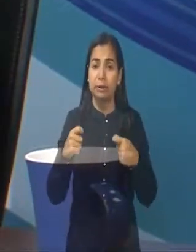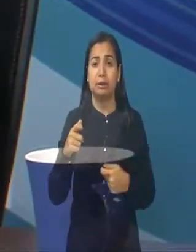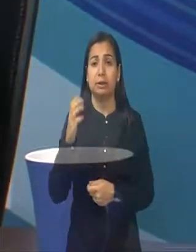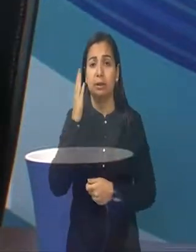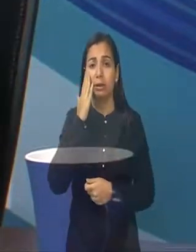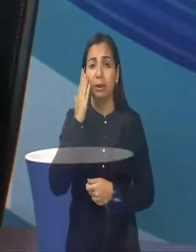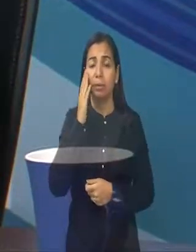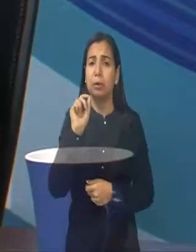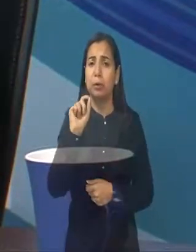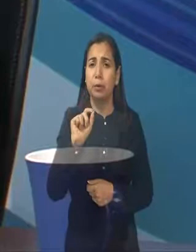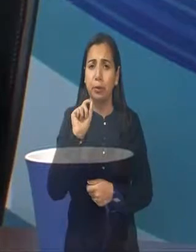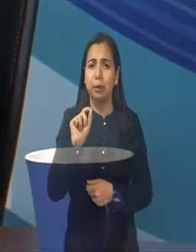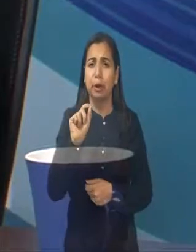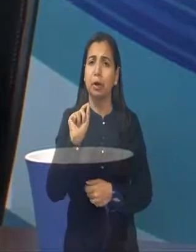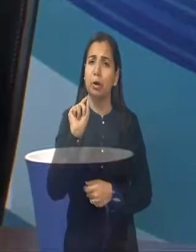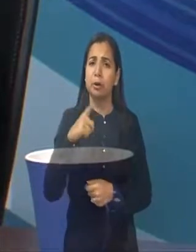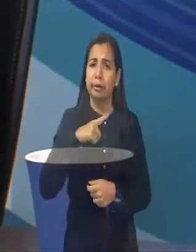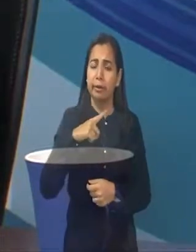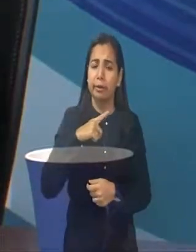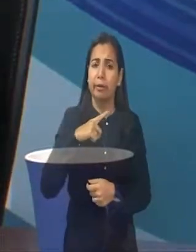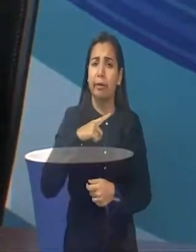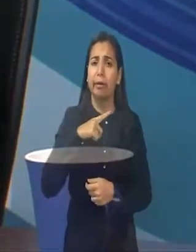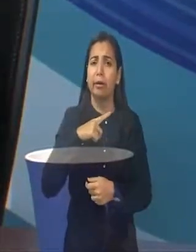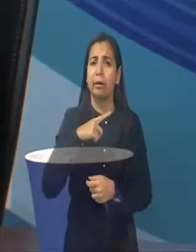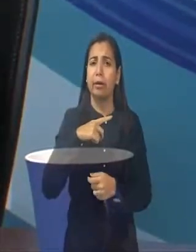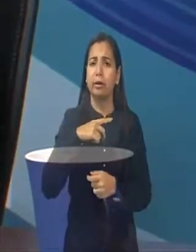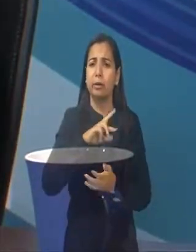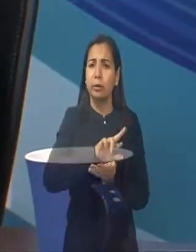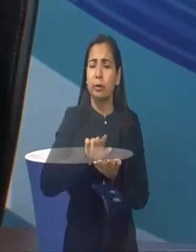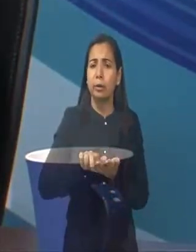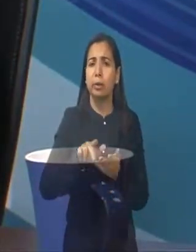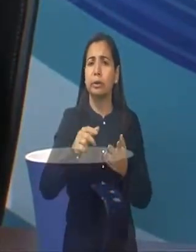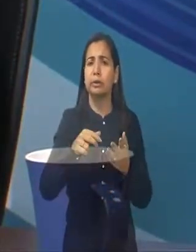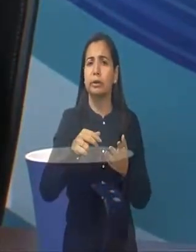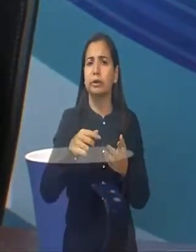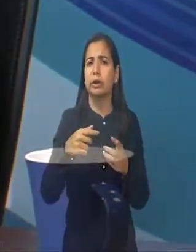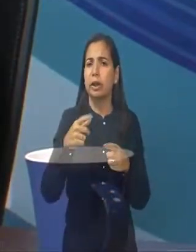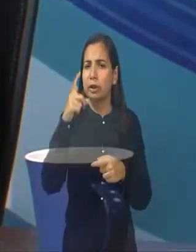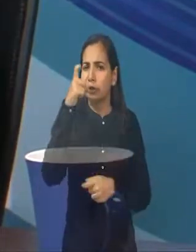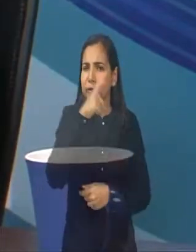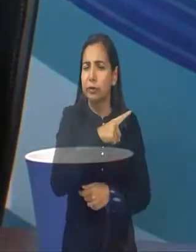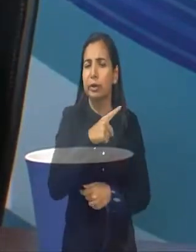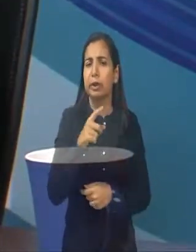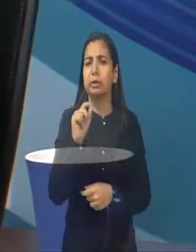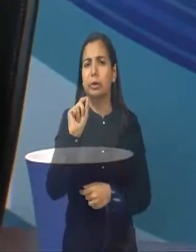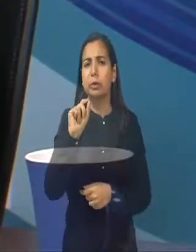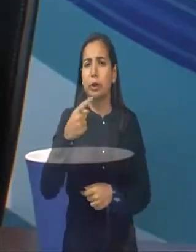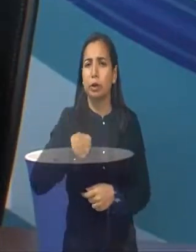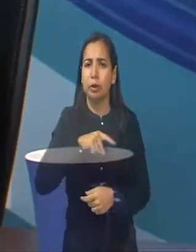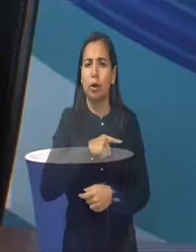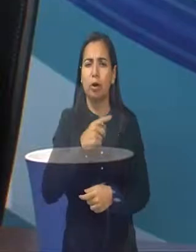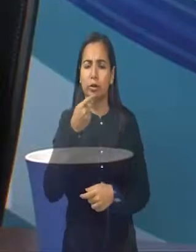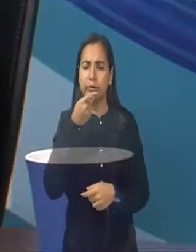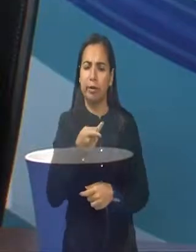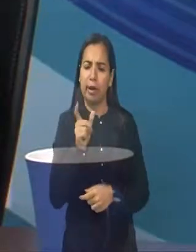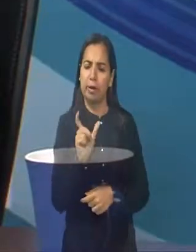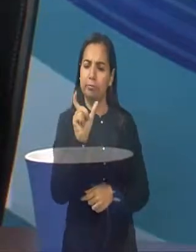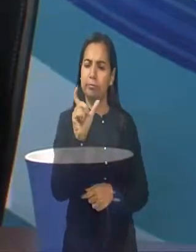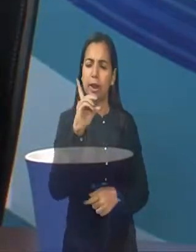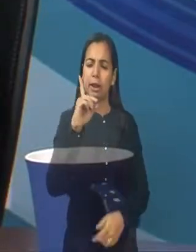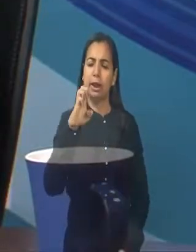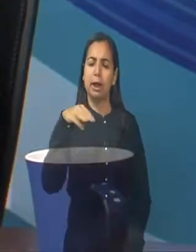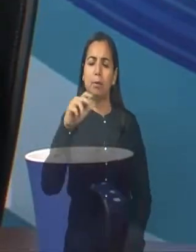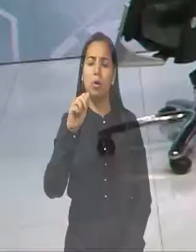dessa complexidade, é bom a gente definir o que o uso que faz das palavras. O que nós chamamos de democracia pode se